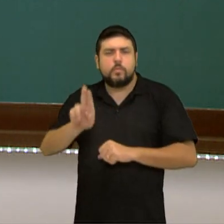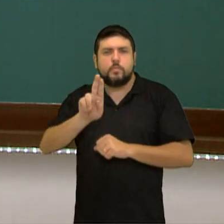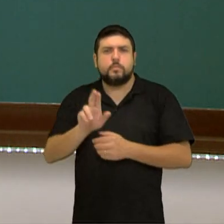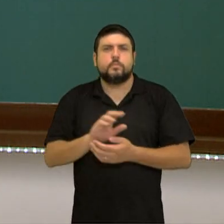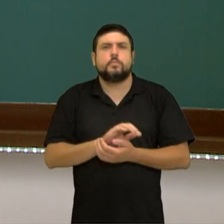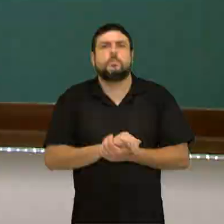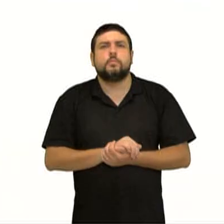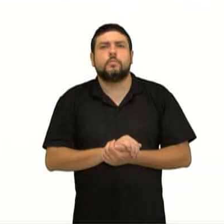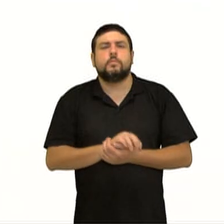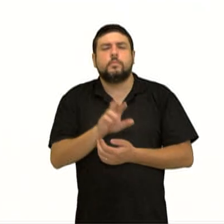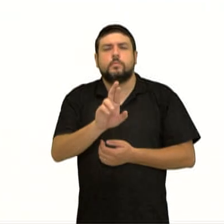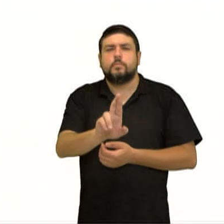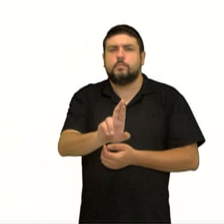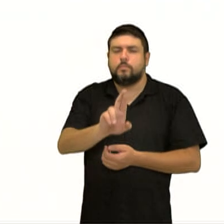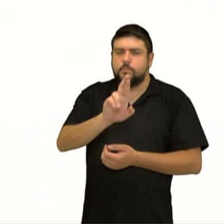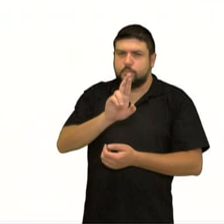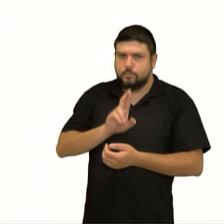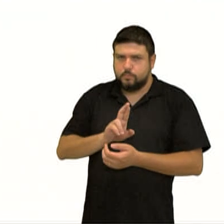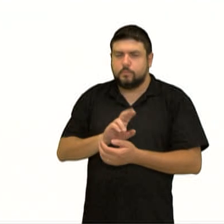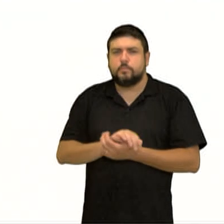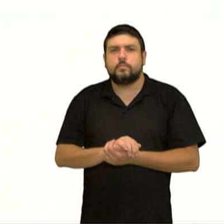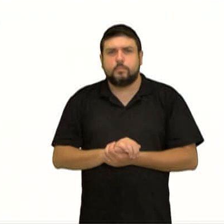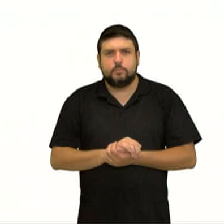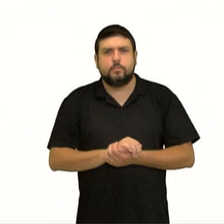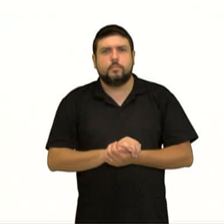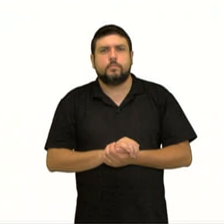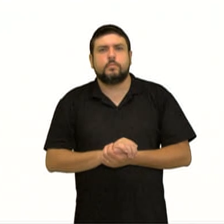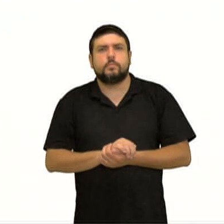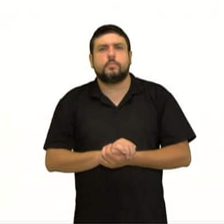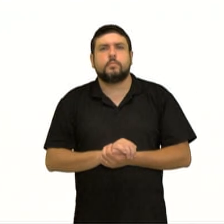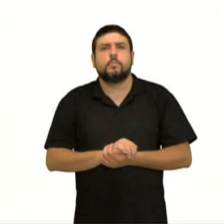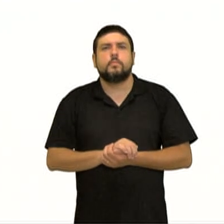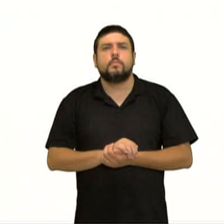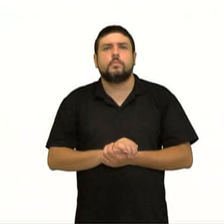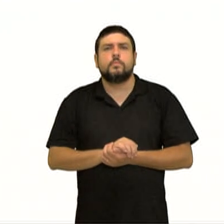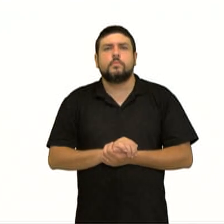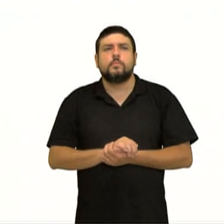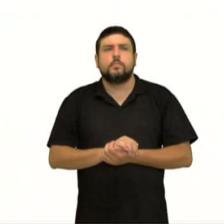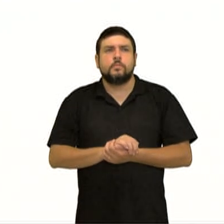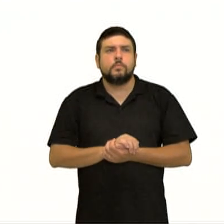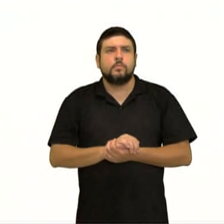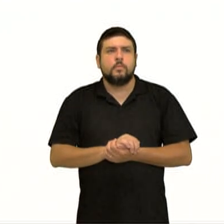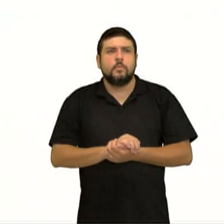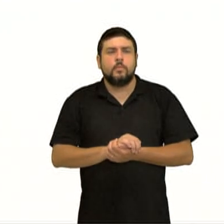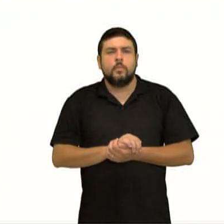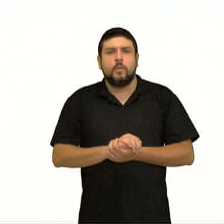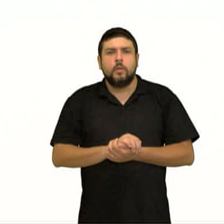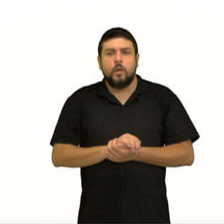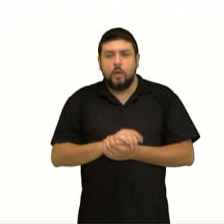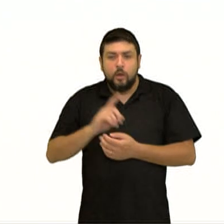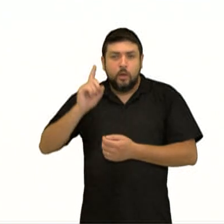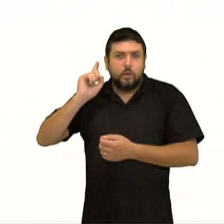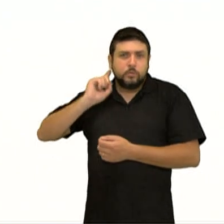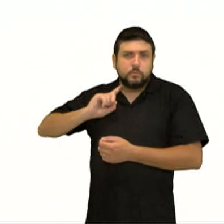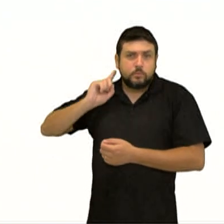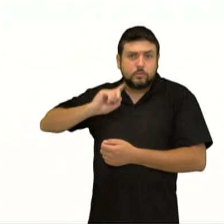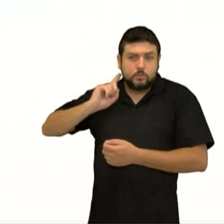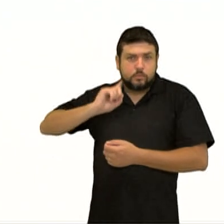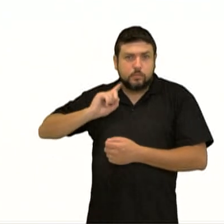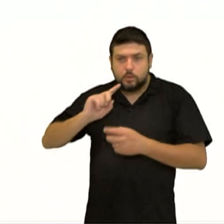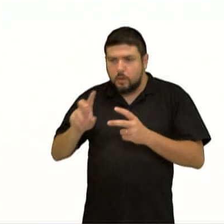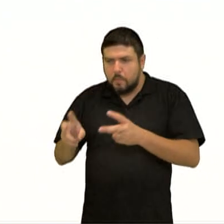lá, responda a seguinte questão em seu caderno, nossa primeira questão, tá? Com a extração do ouro em Minas, o Rio de Janeiro se tornou a capital